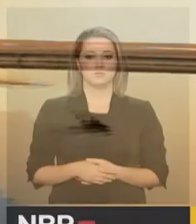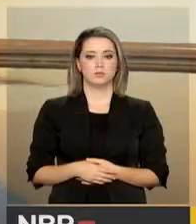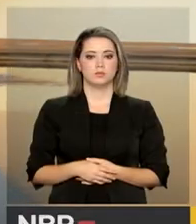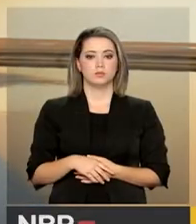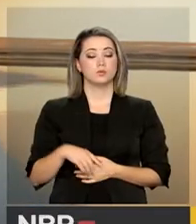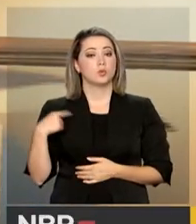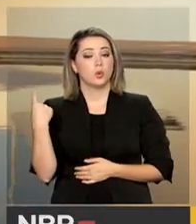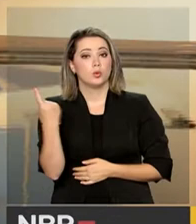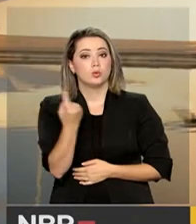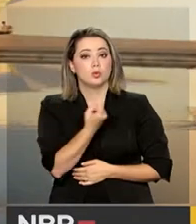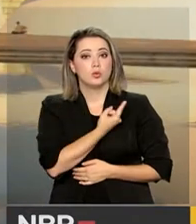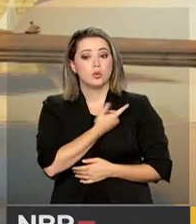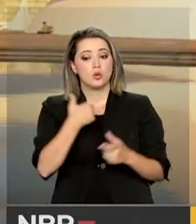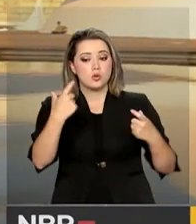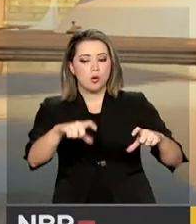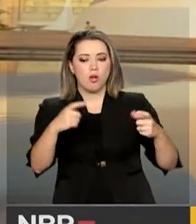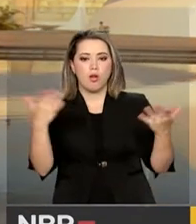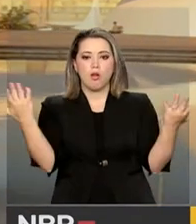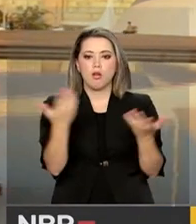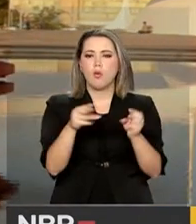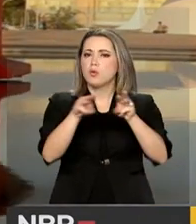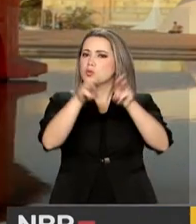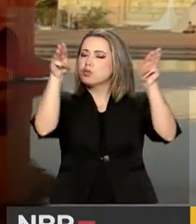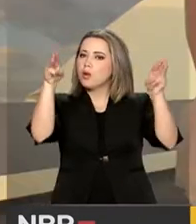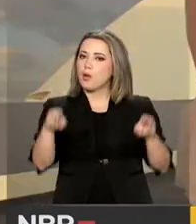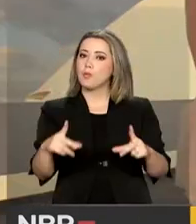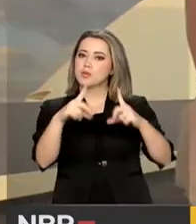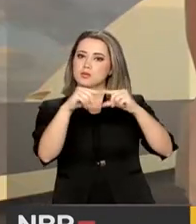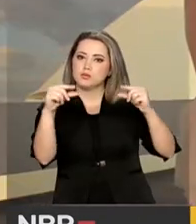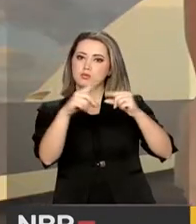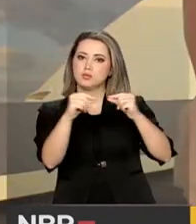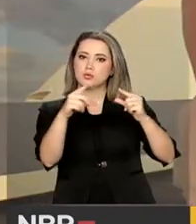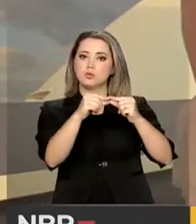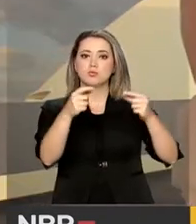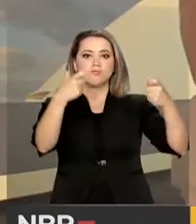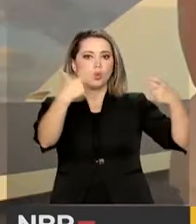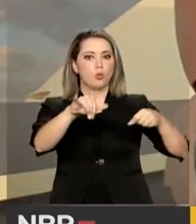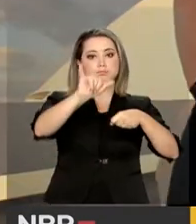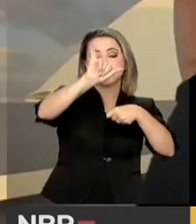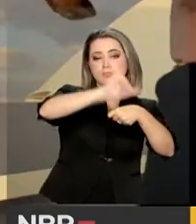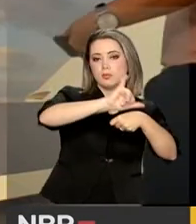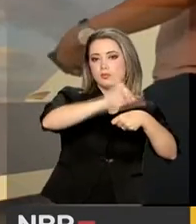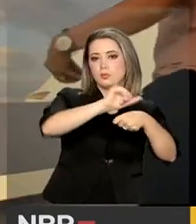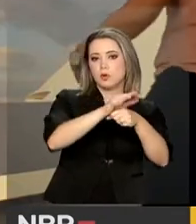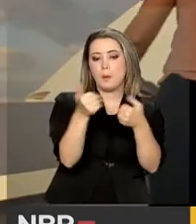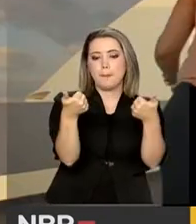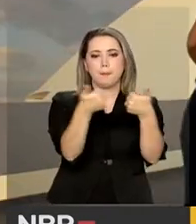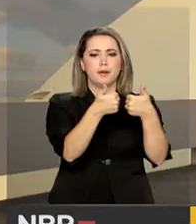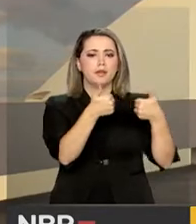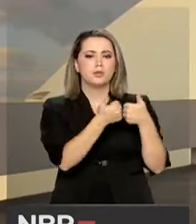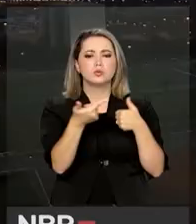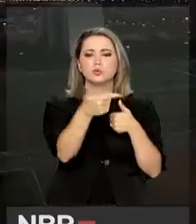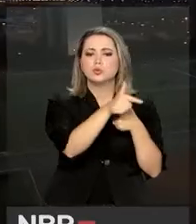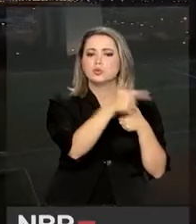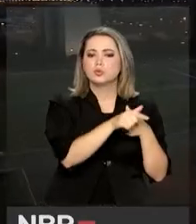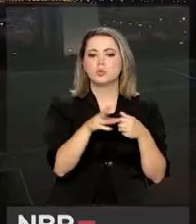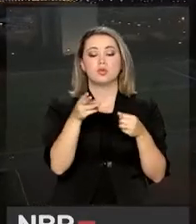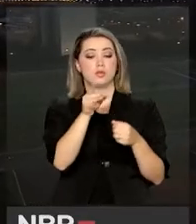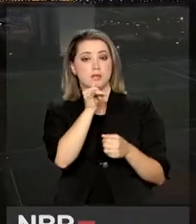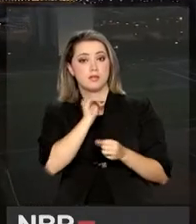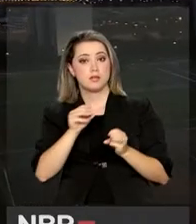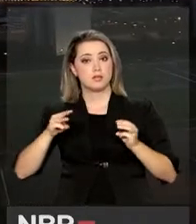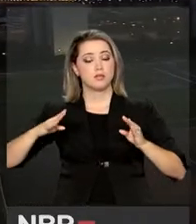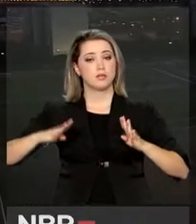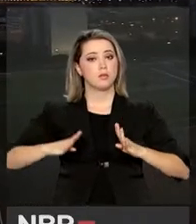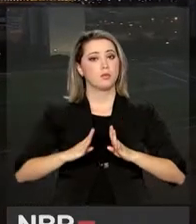Nosso cenário de hoje é o Museu Nacional de Brasília, que fica no centro da capital federal, ao lado de cartões postais, como a